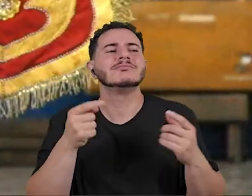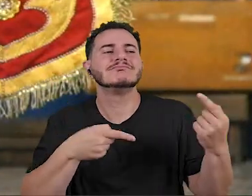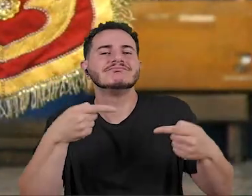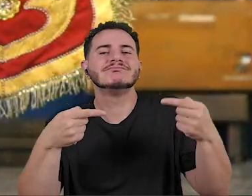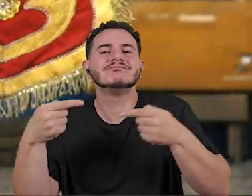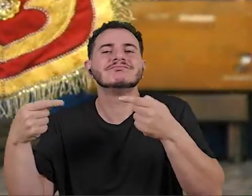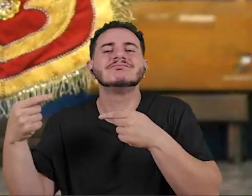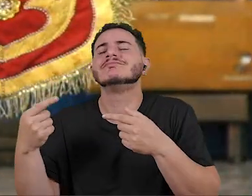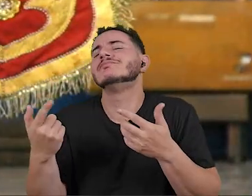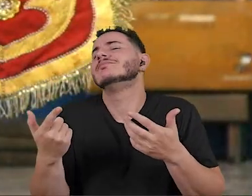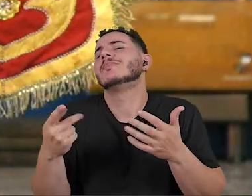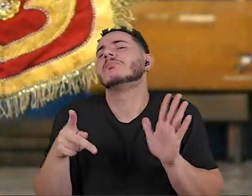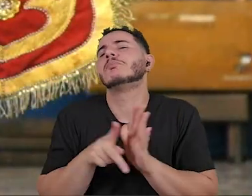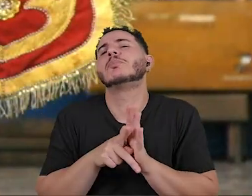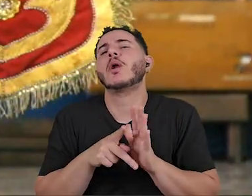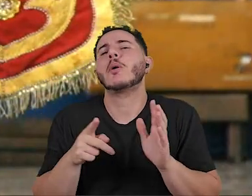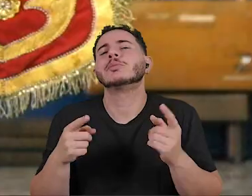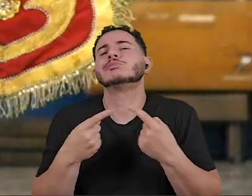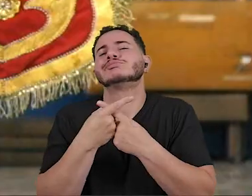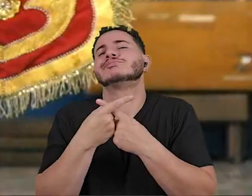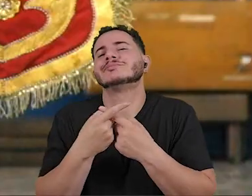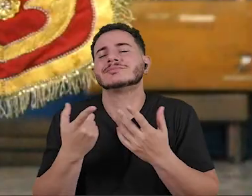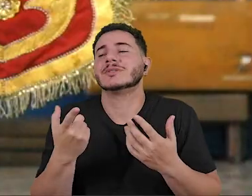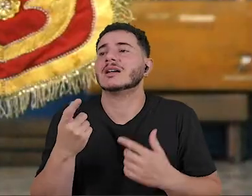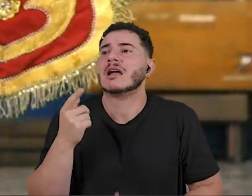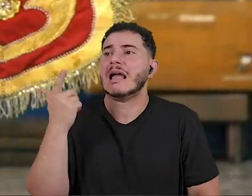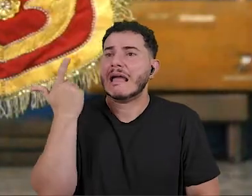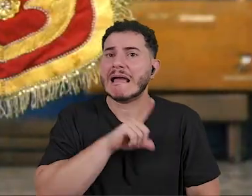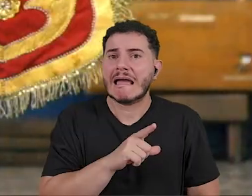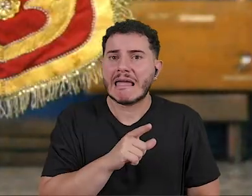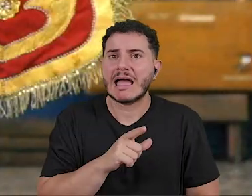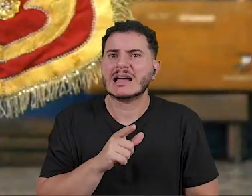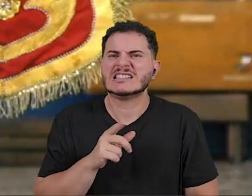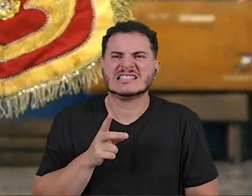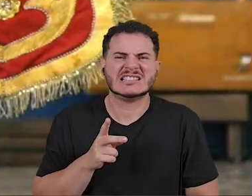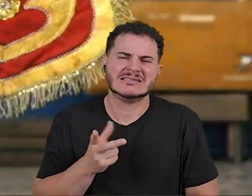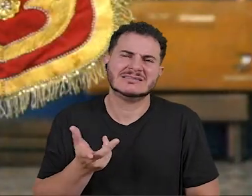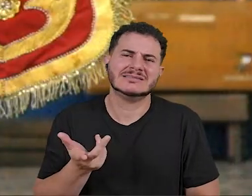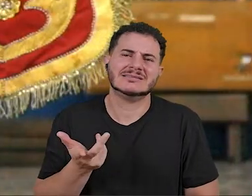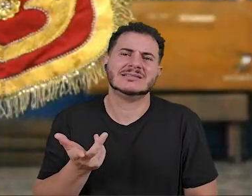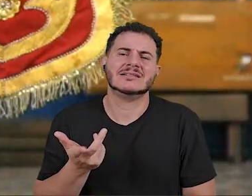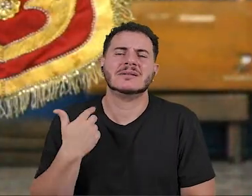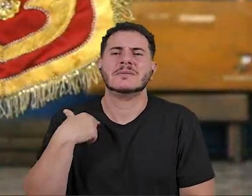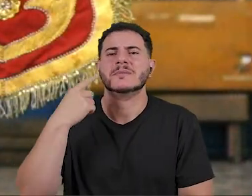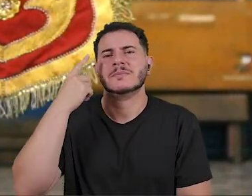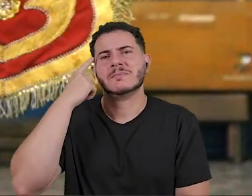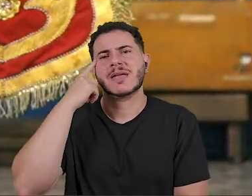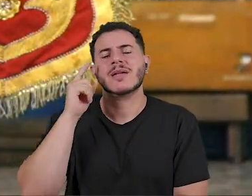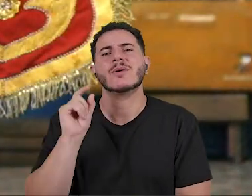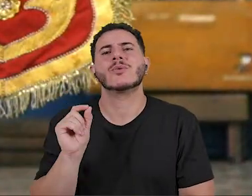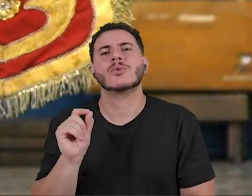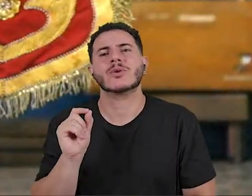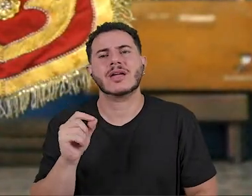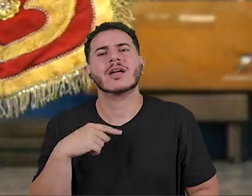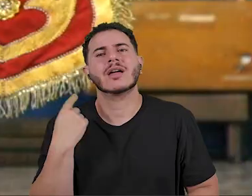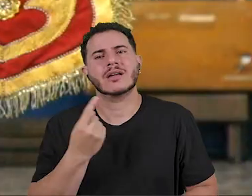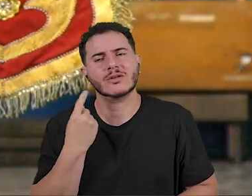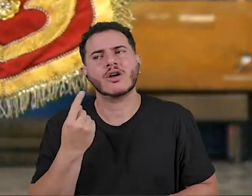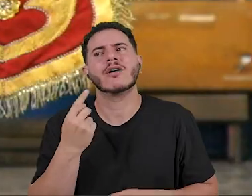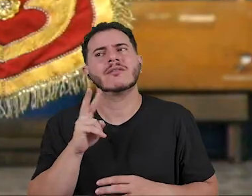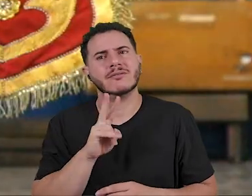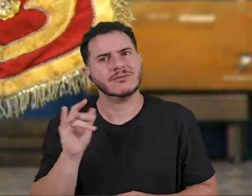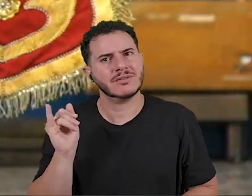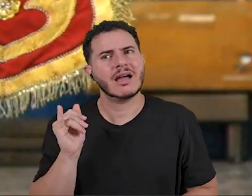eles: ganhar a gente não vai não, viu? Então coloquem isso na cabeça, mas a gente vai para fazer um carnaval lindo, bonito. E